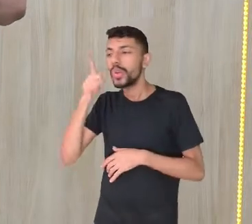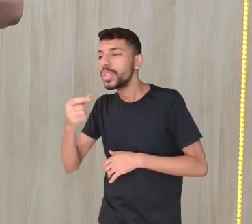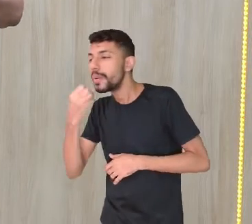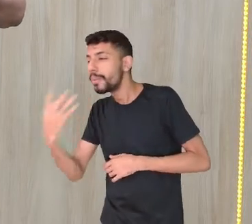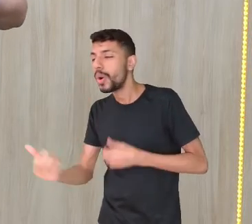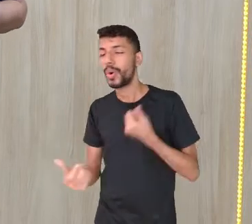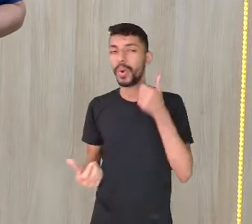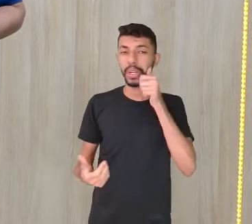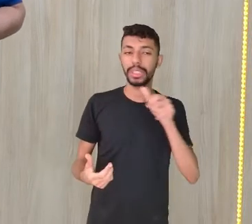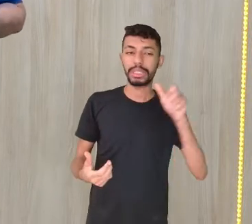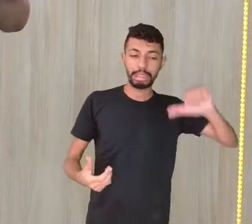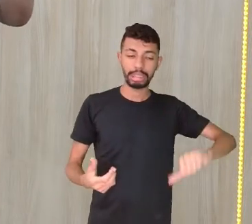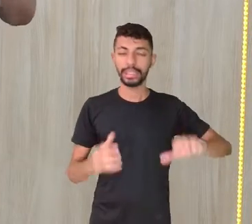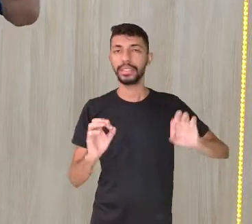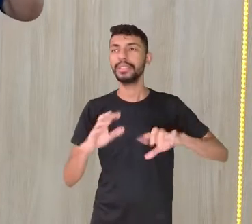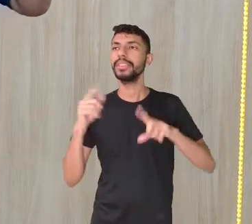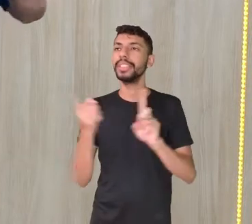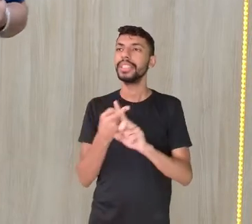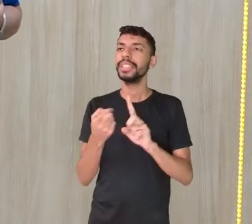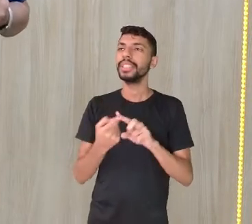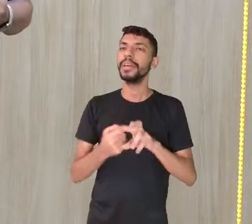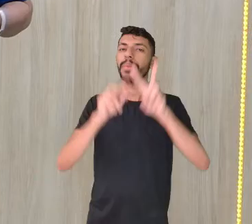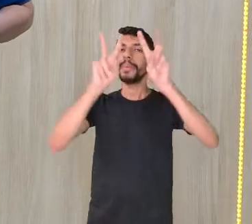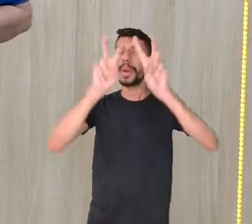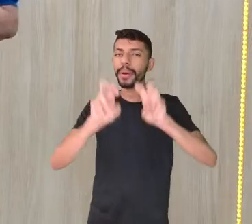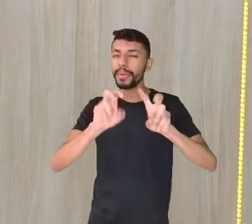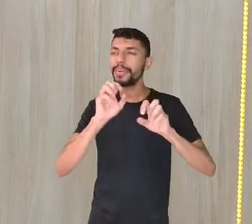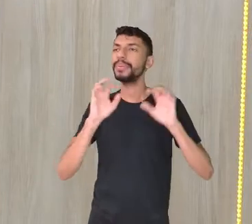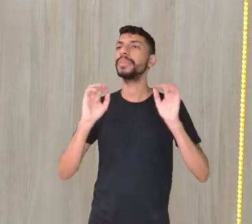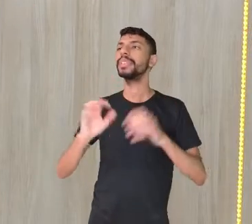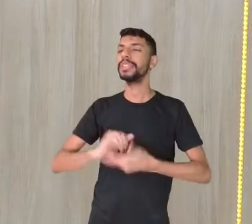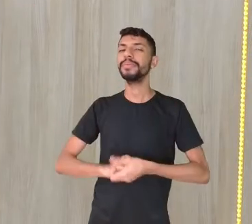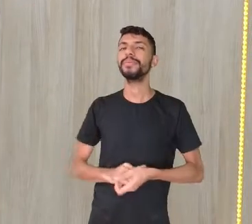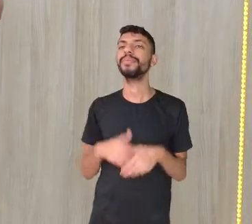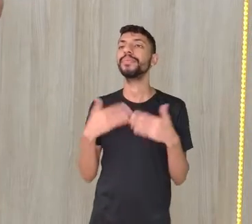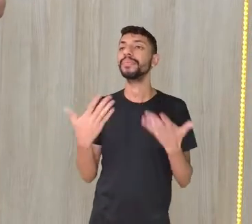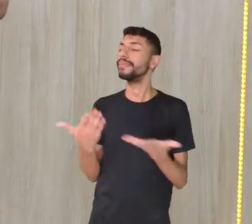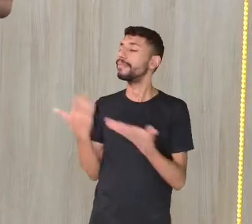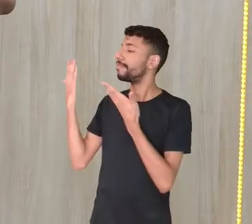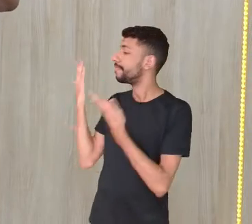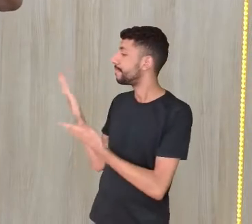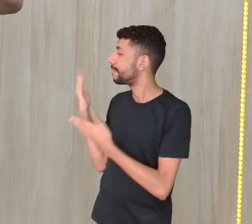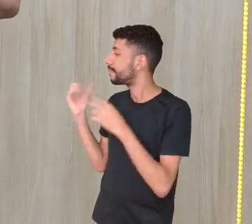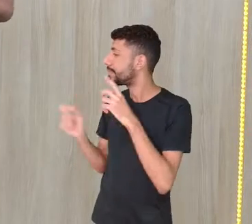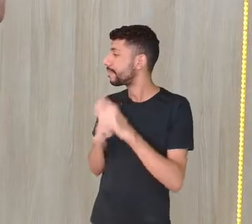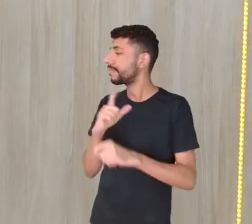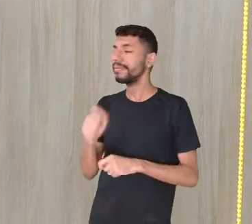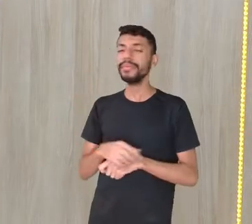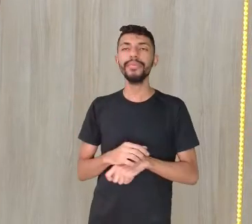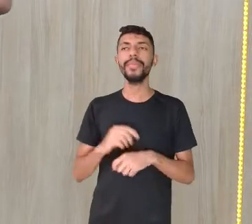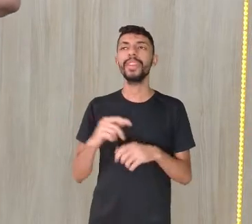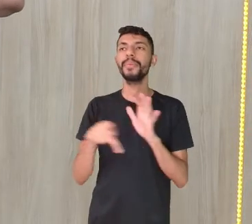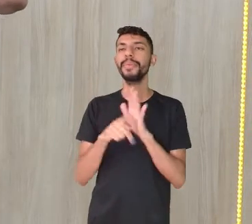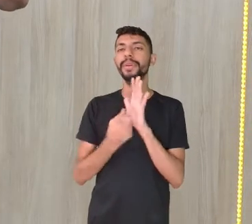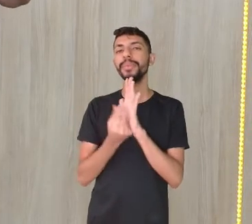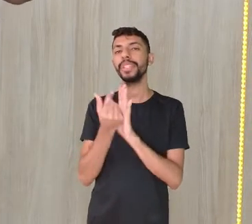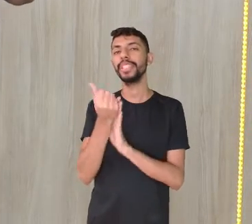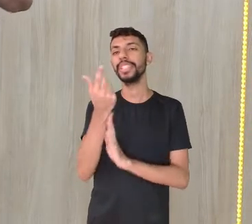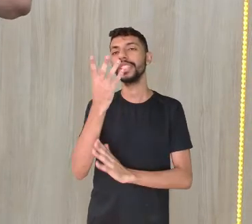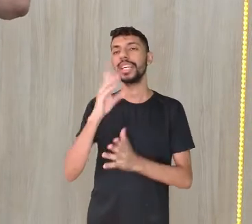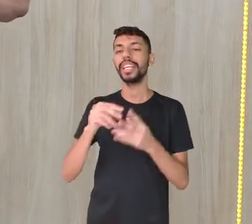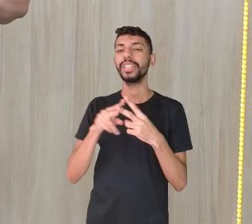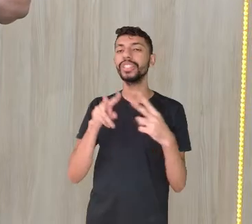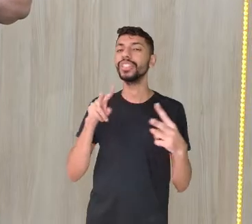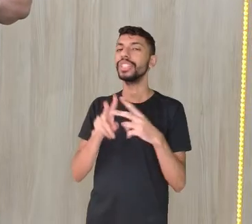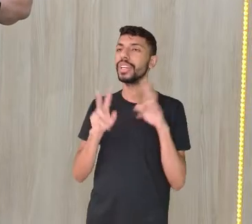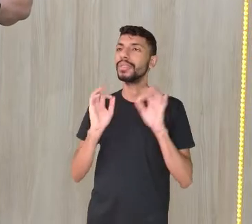bem, e até os porquês de se dar bem e se dar mal. Então, isso aí seria a questão do dinheiro digital. Algo